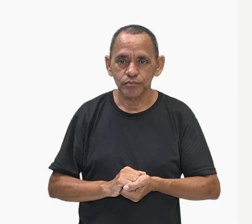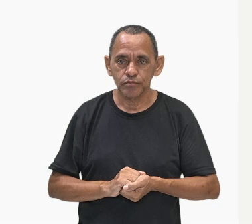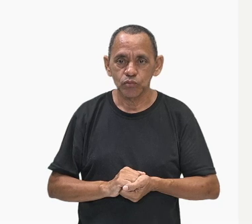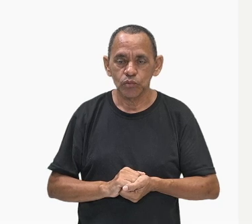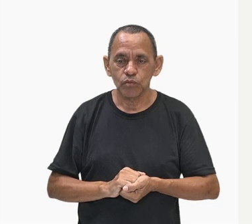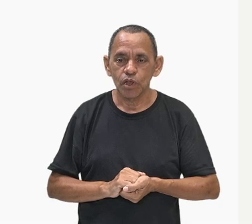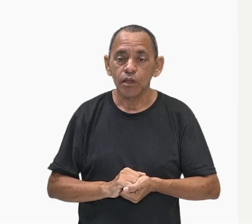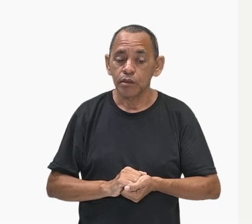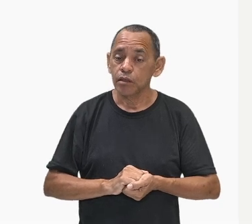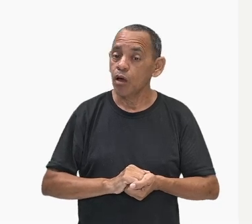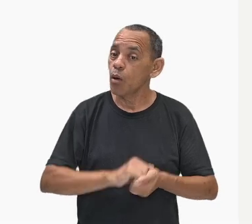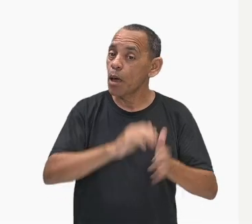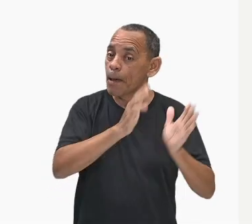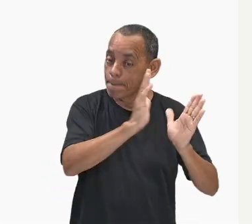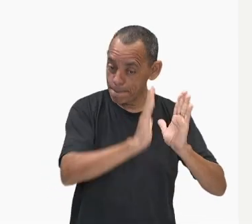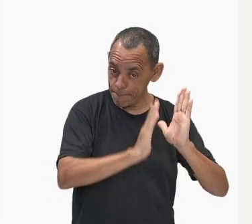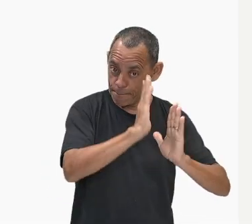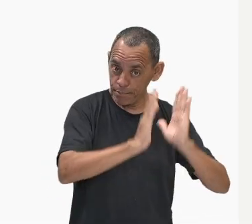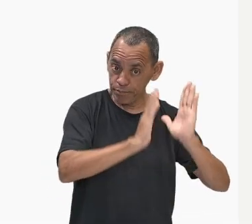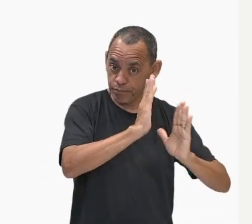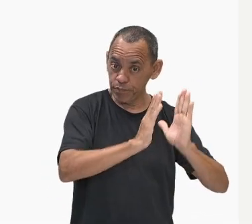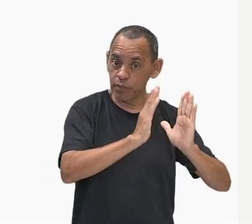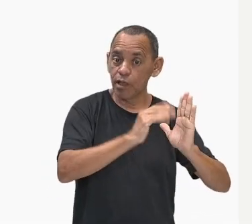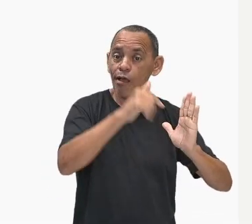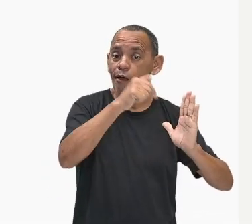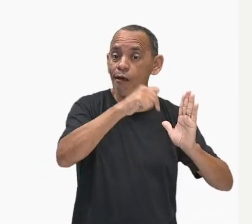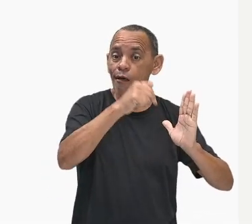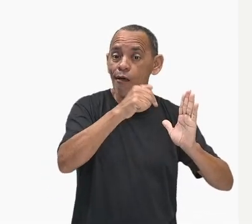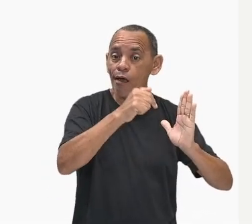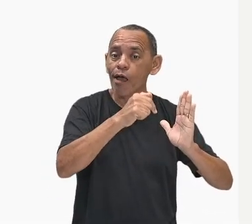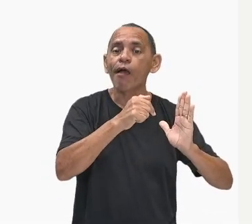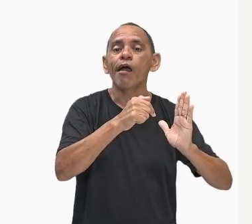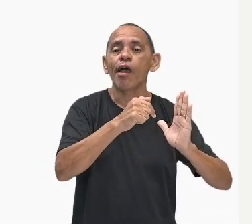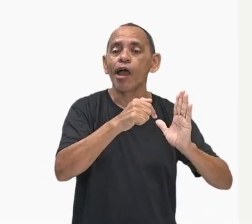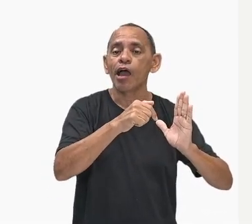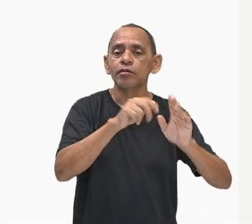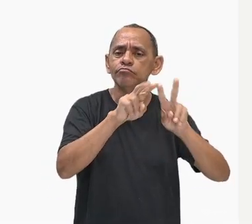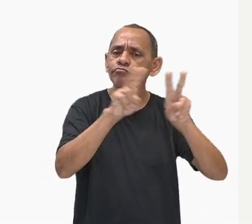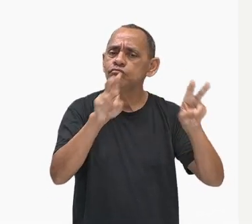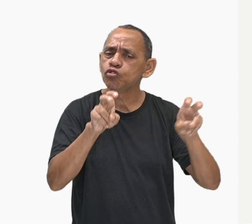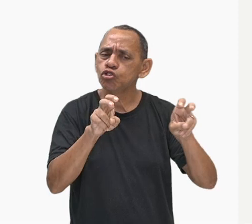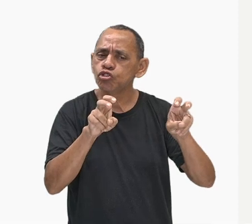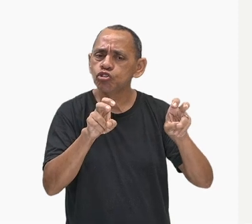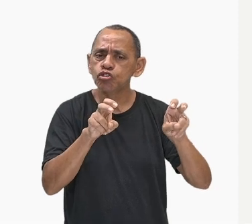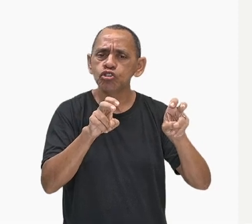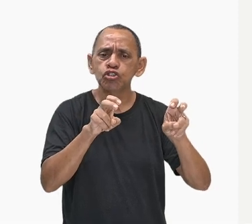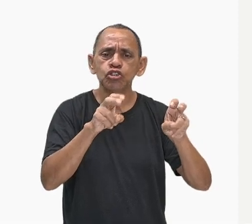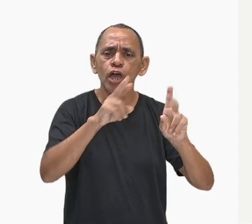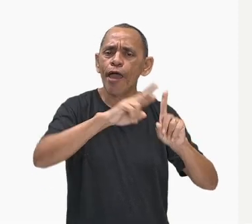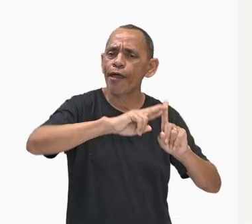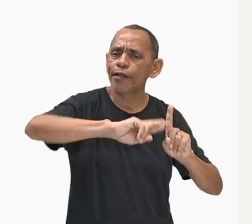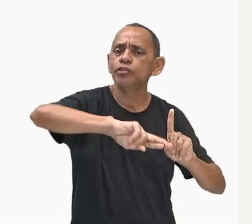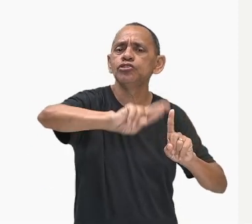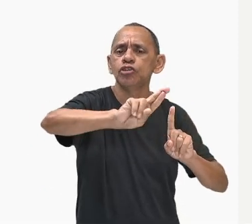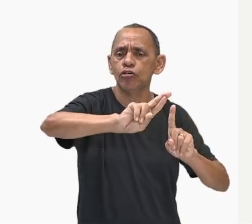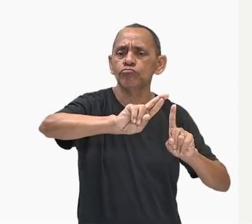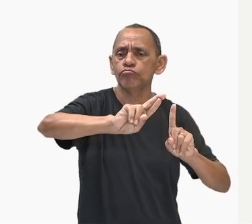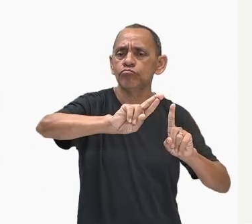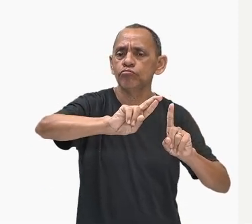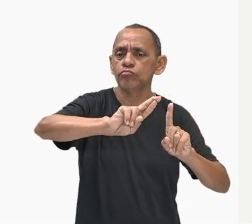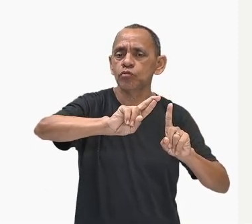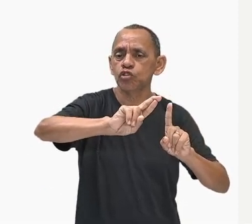primeira fase da Revolução teve questões religiosas e colocou em lados opostos dois grupos, a nobreza e